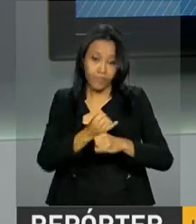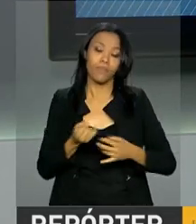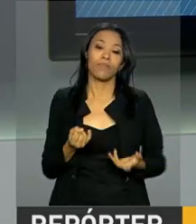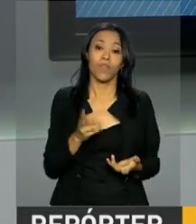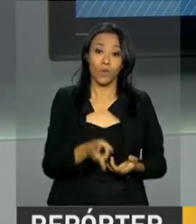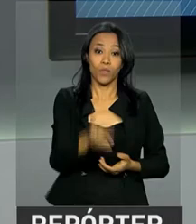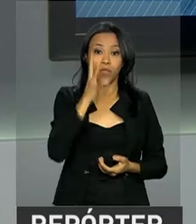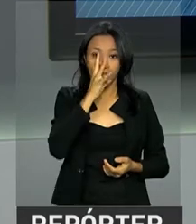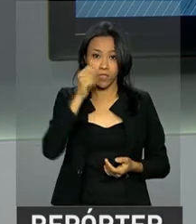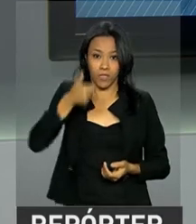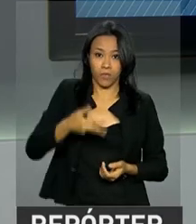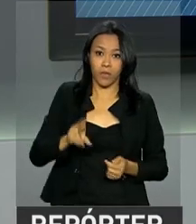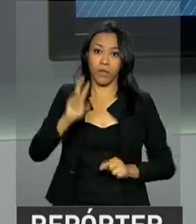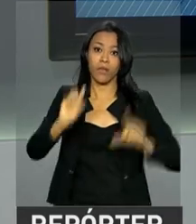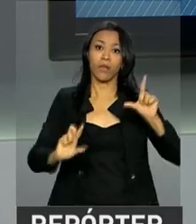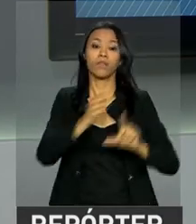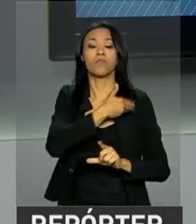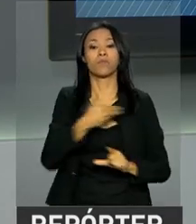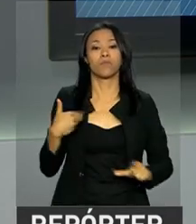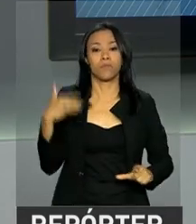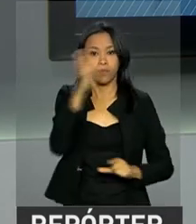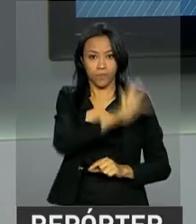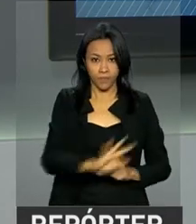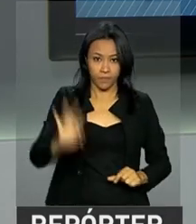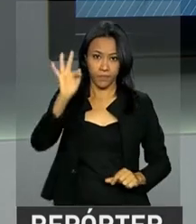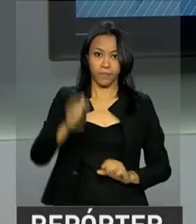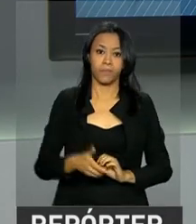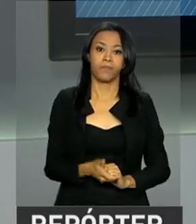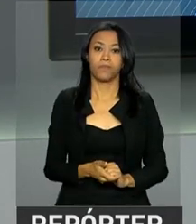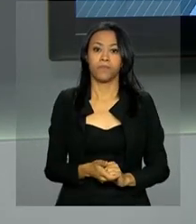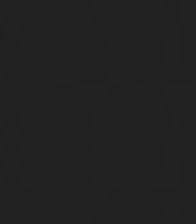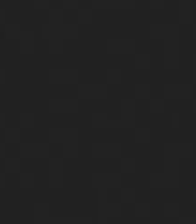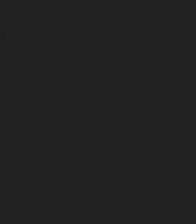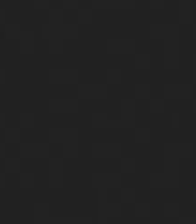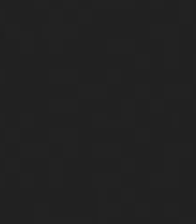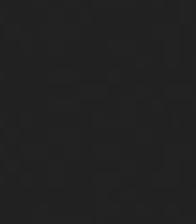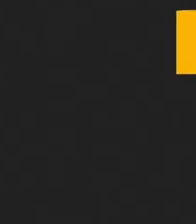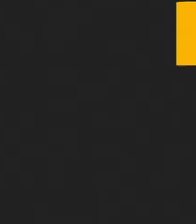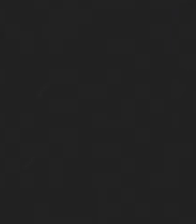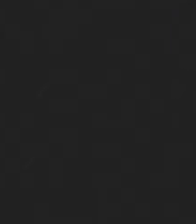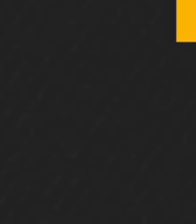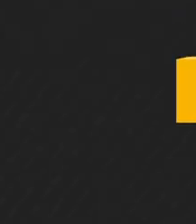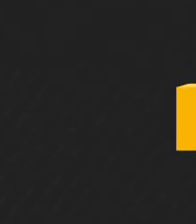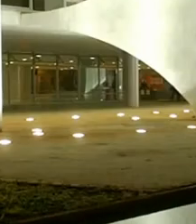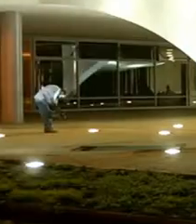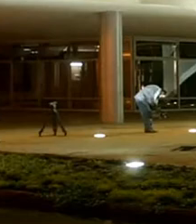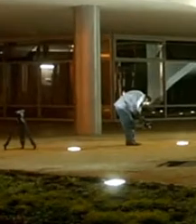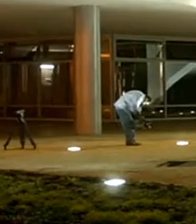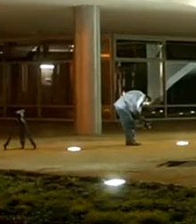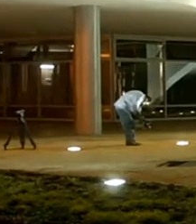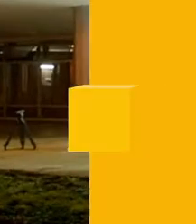internet. Continue com a gente na NBR, a TV do Governo Federal.